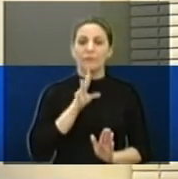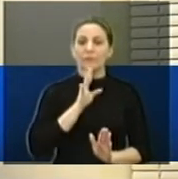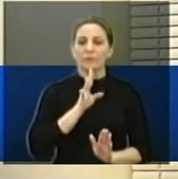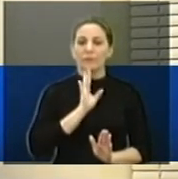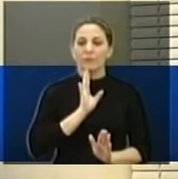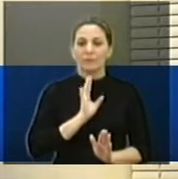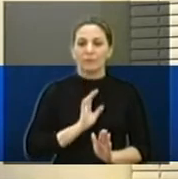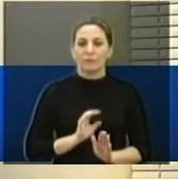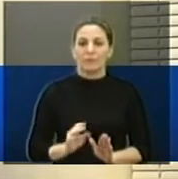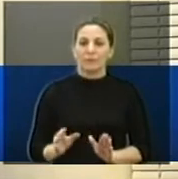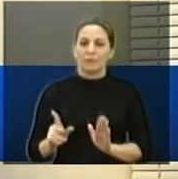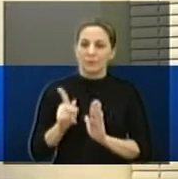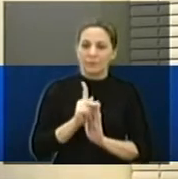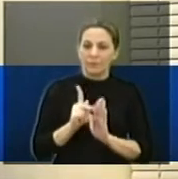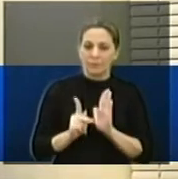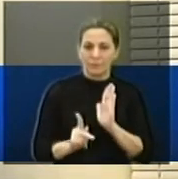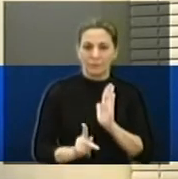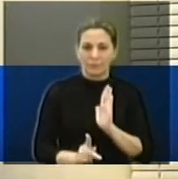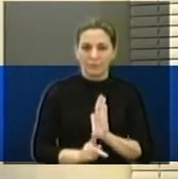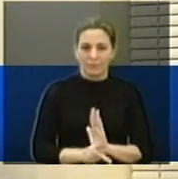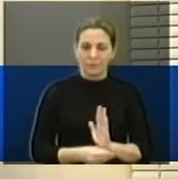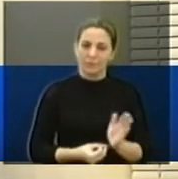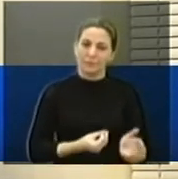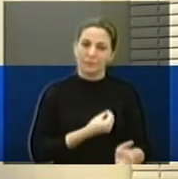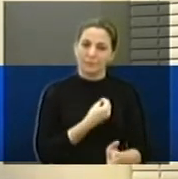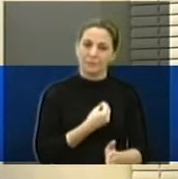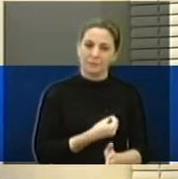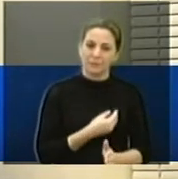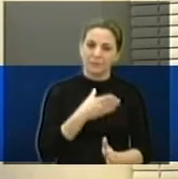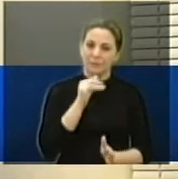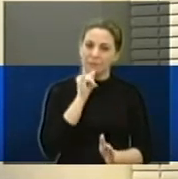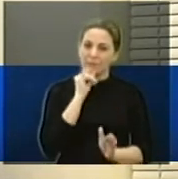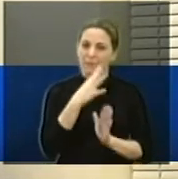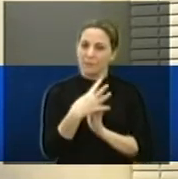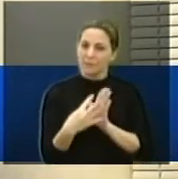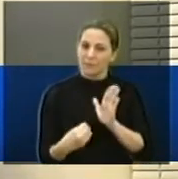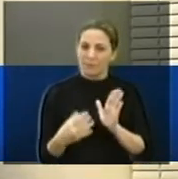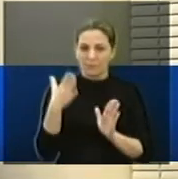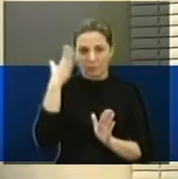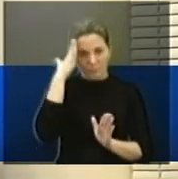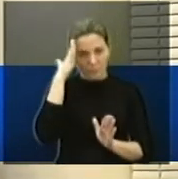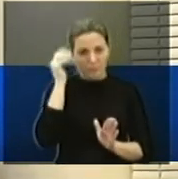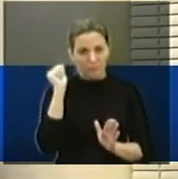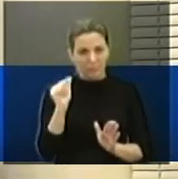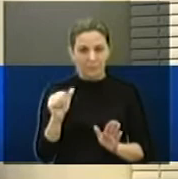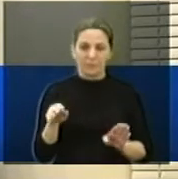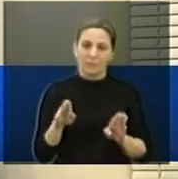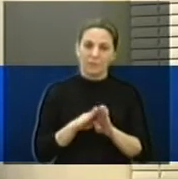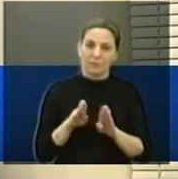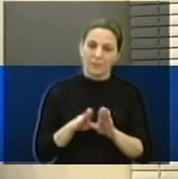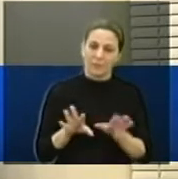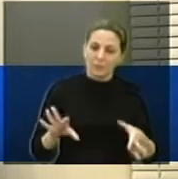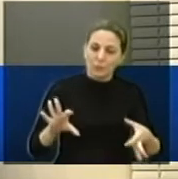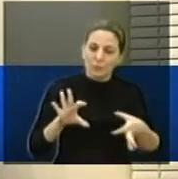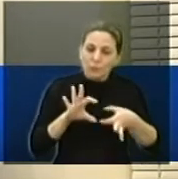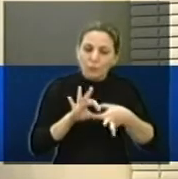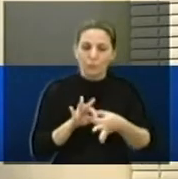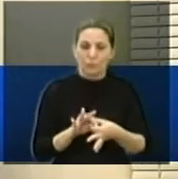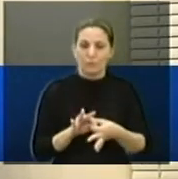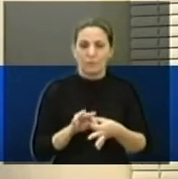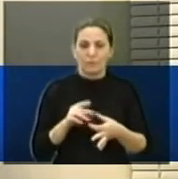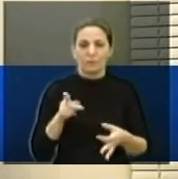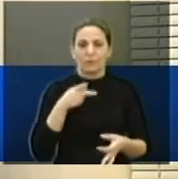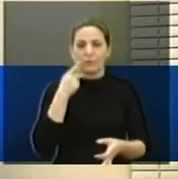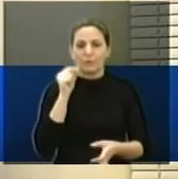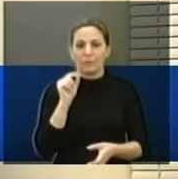o projeto não participamos esse modelo o que nós sabemos e também não nos une é que foi falado